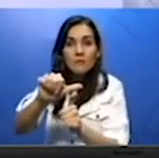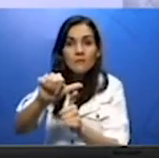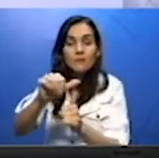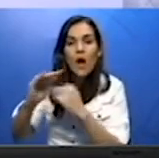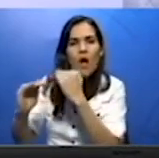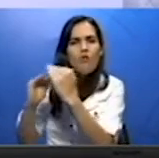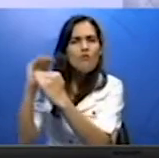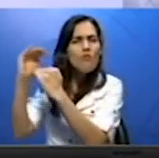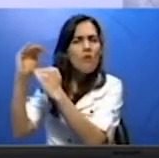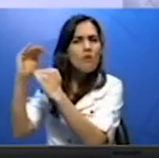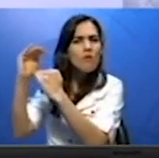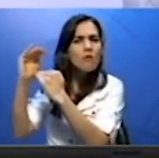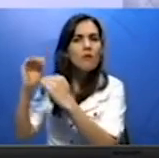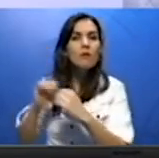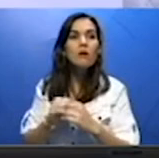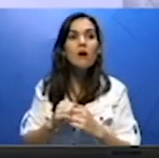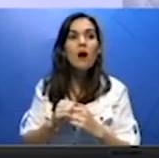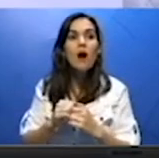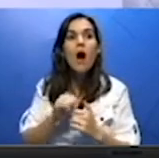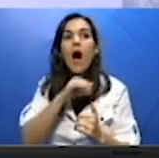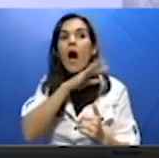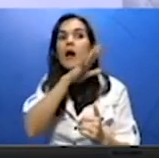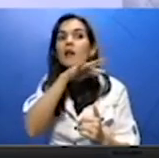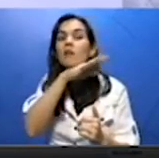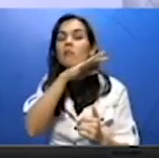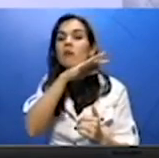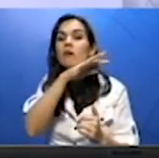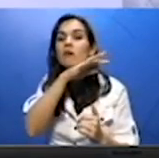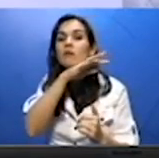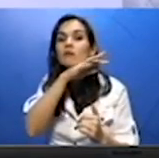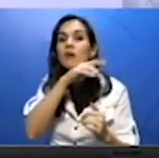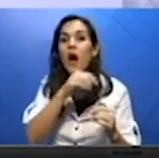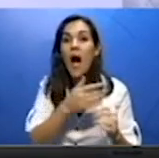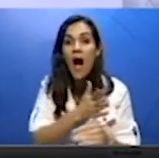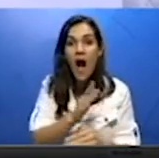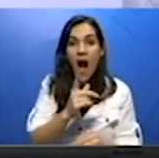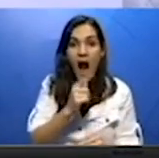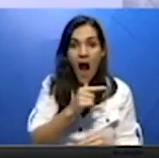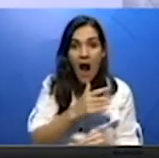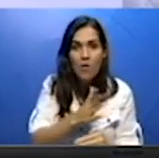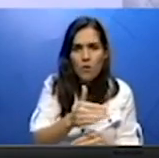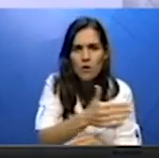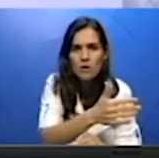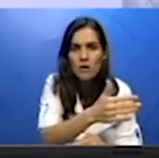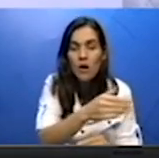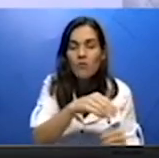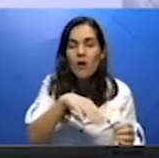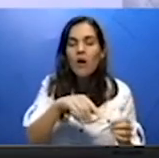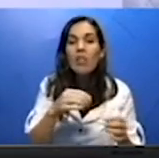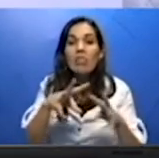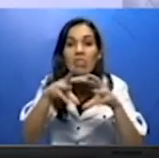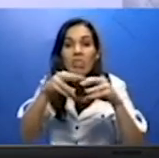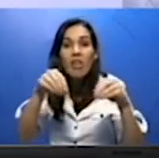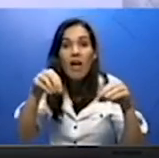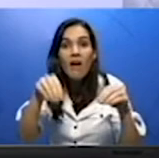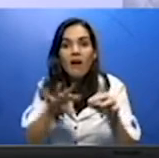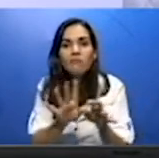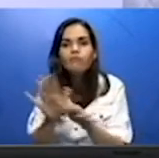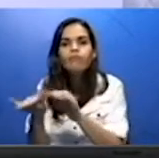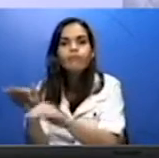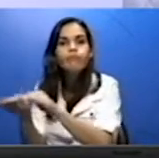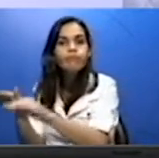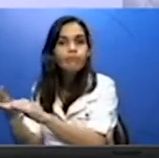evolutiva e de animais aquáticos evoluiu para animais terrestres o primeiro foram os ancestrais dos anfíbios